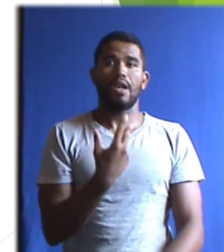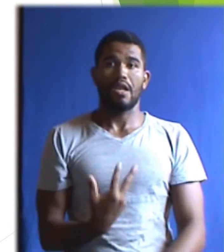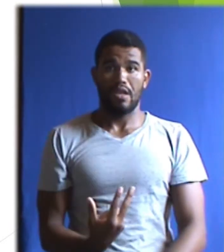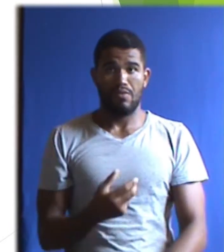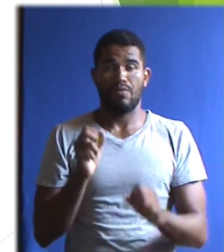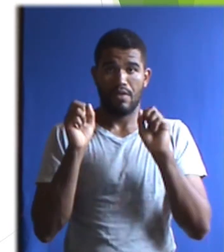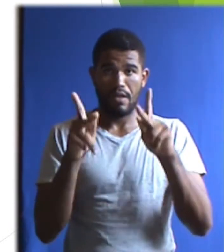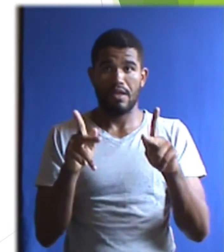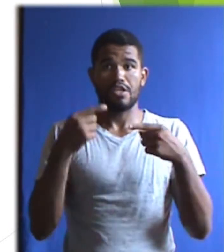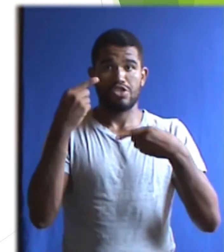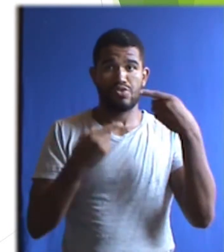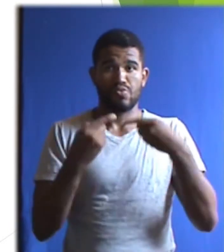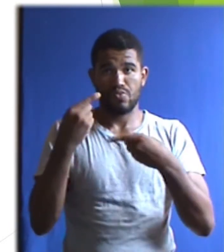língua.